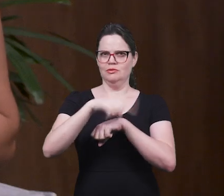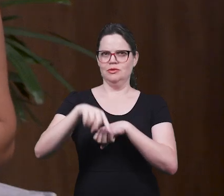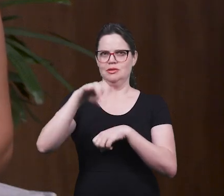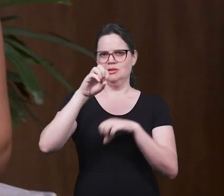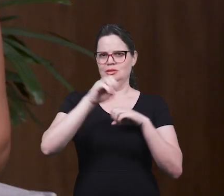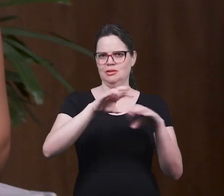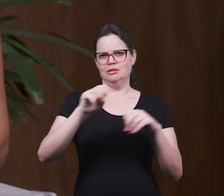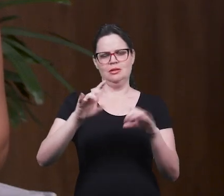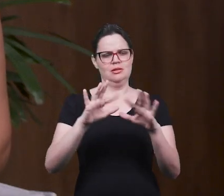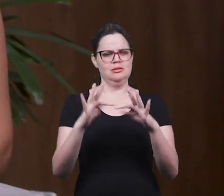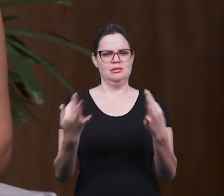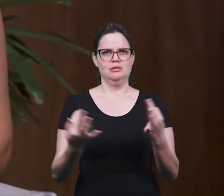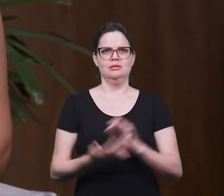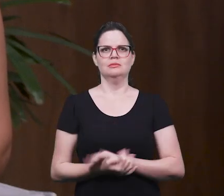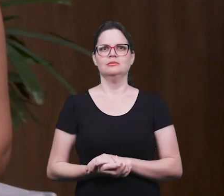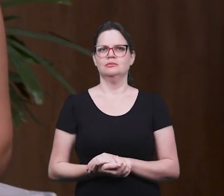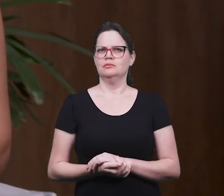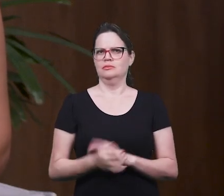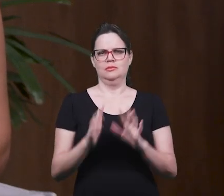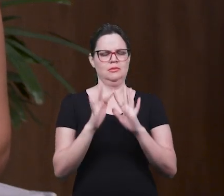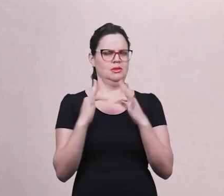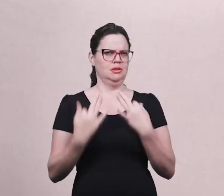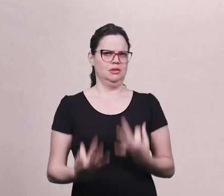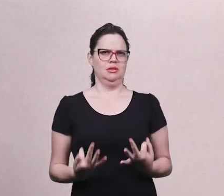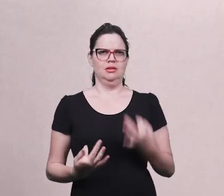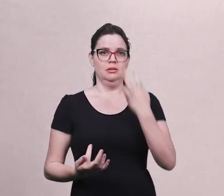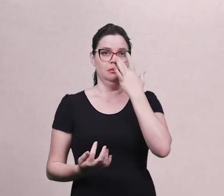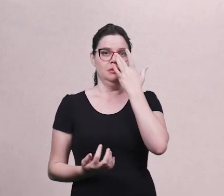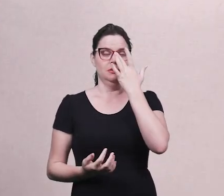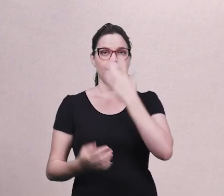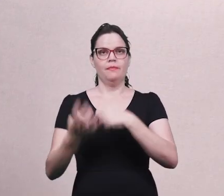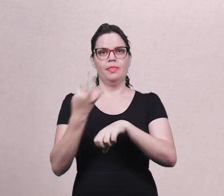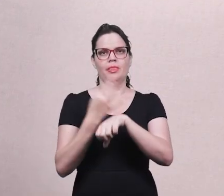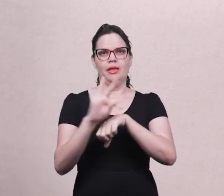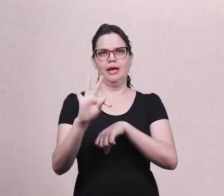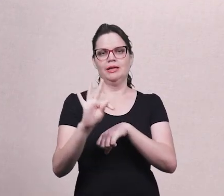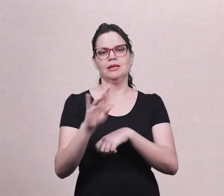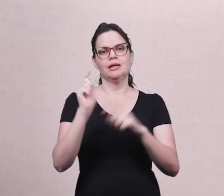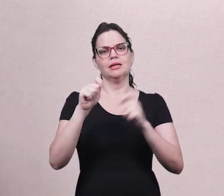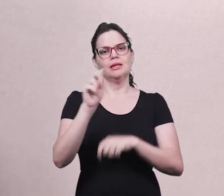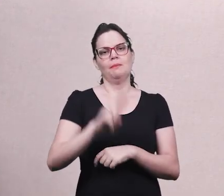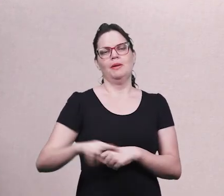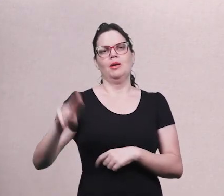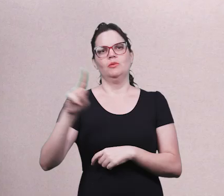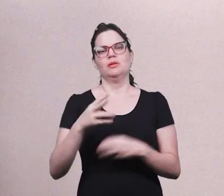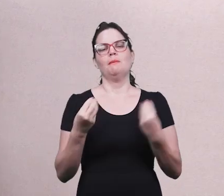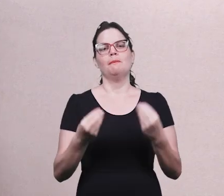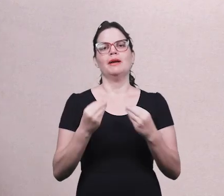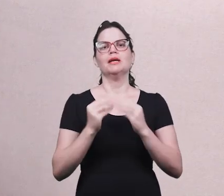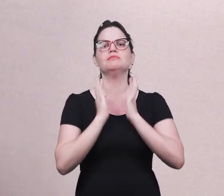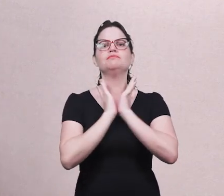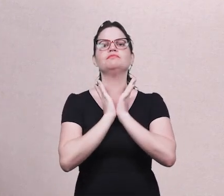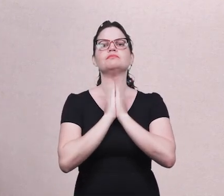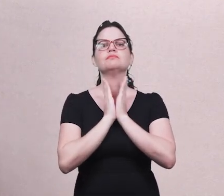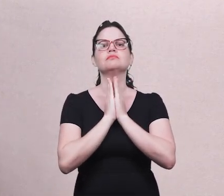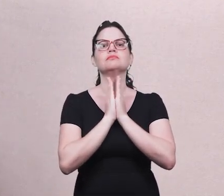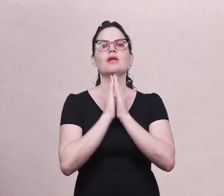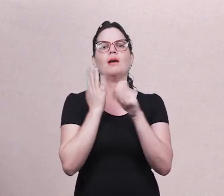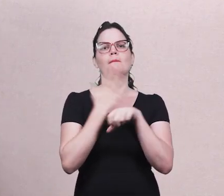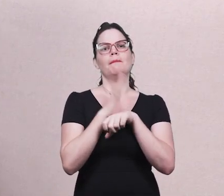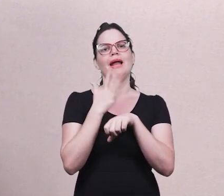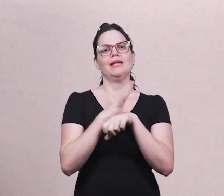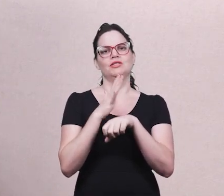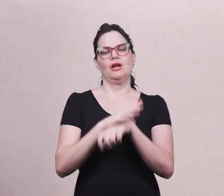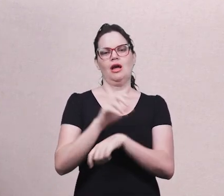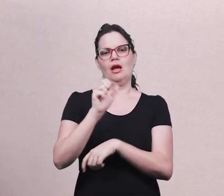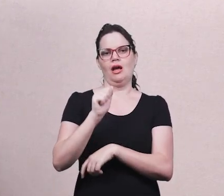achei surpreendente e simples de fazer. Muito simples, Dani. São técnicas que são usadas para o aquecimento